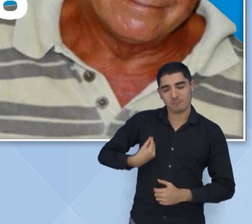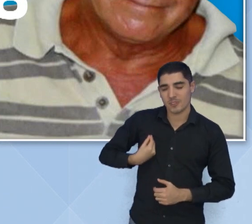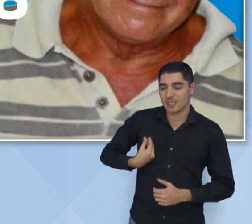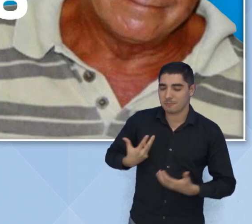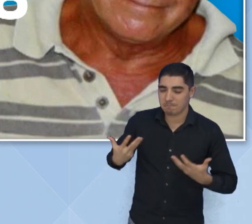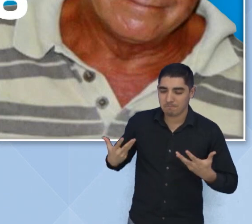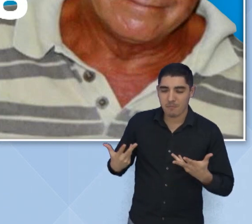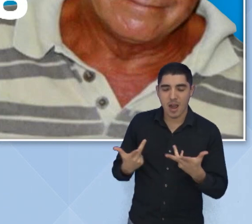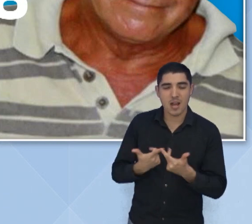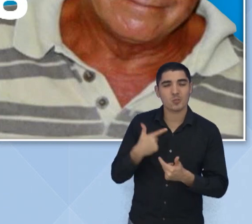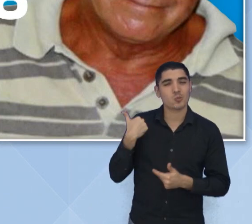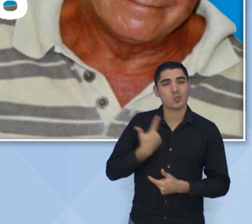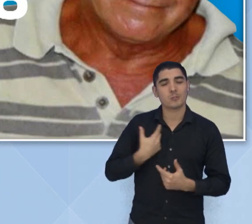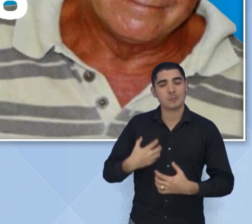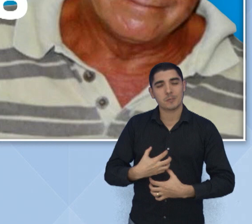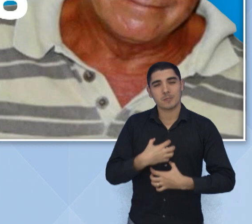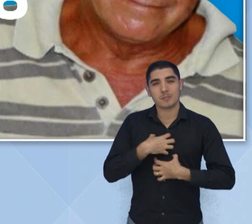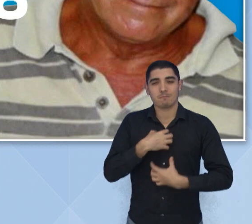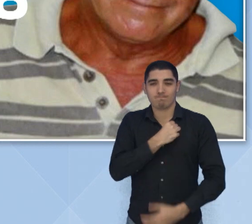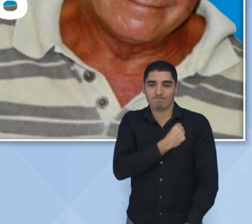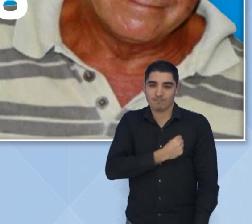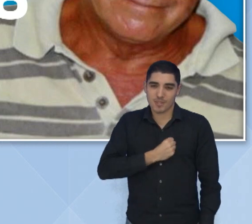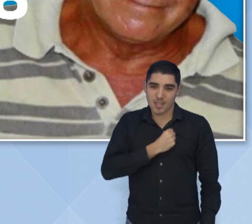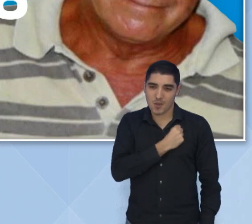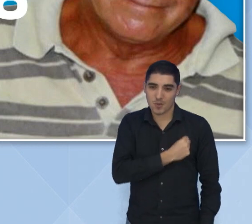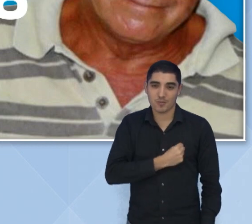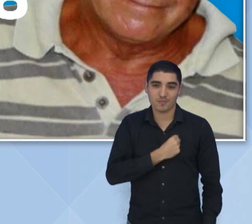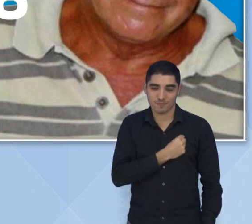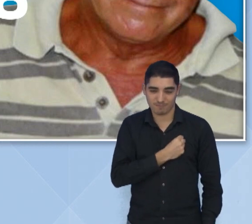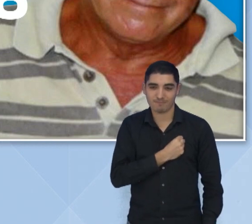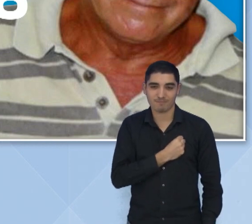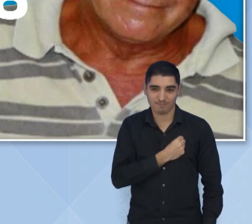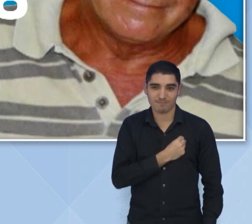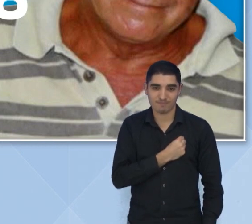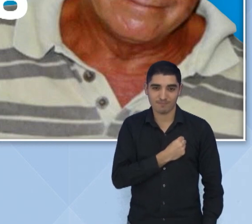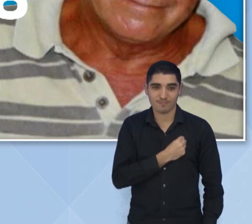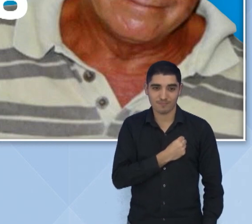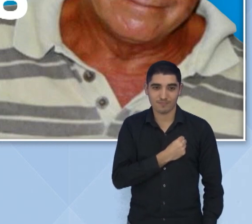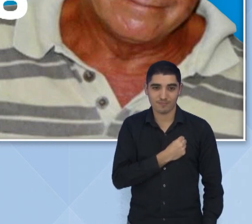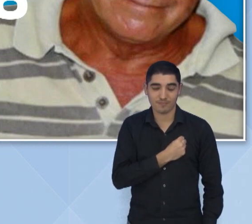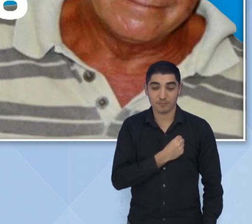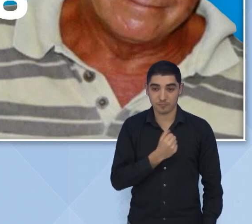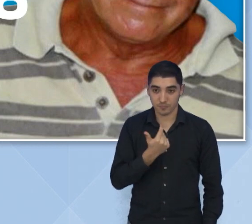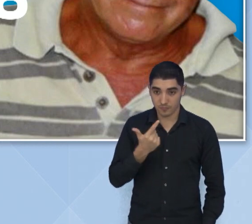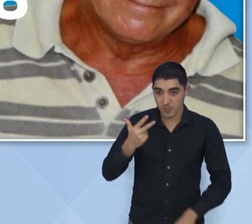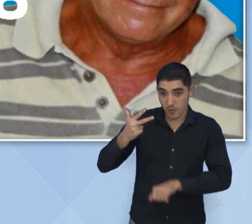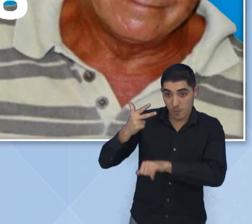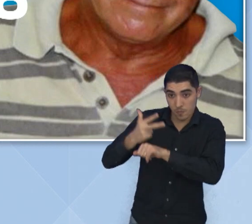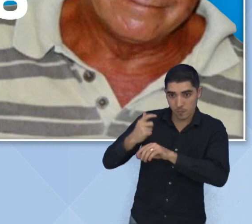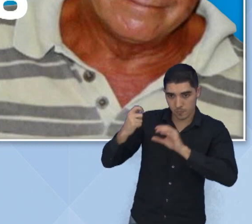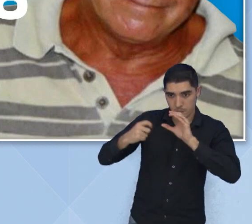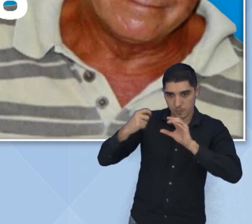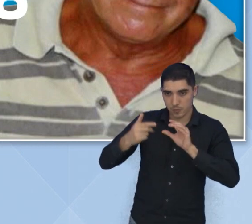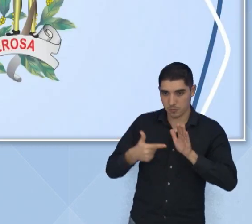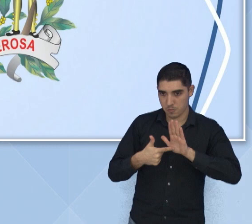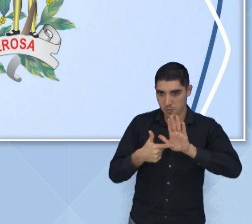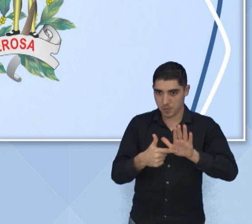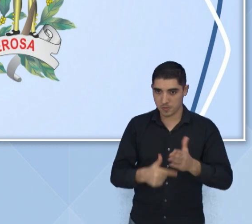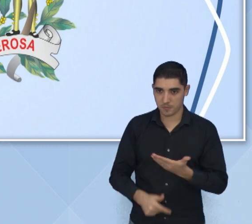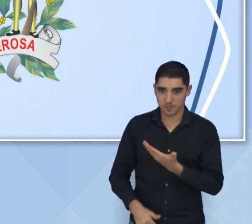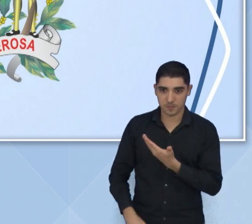aquele deixou e teve amizade. Passa o vídeo para mim, por favor.